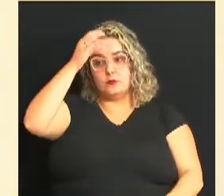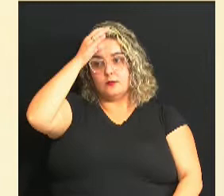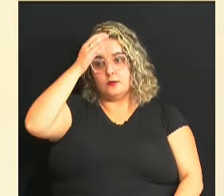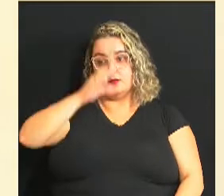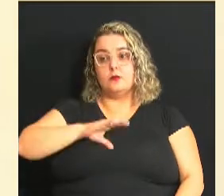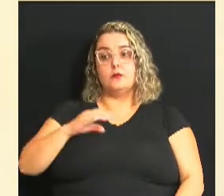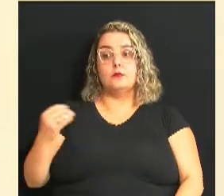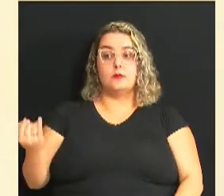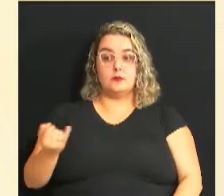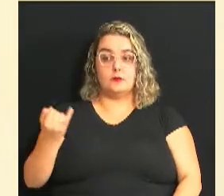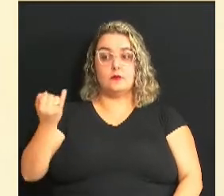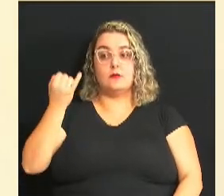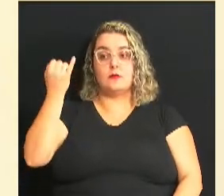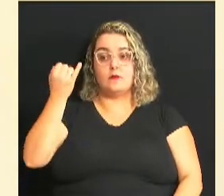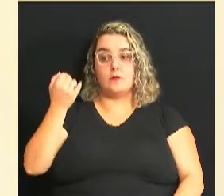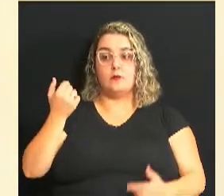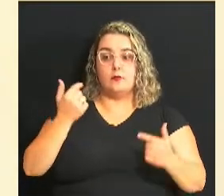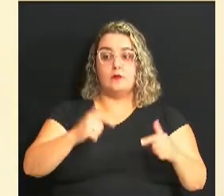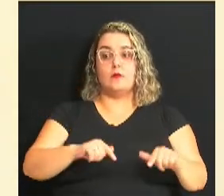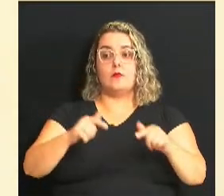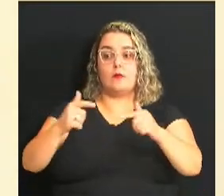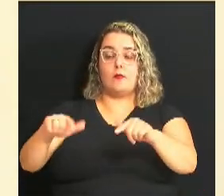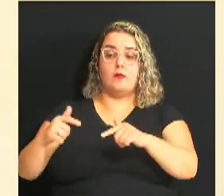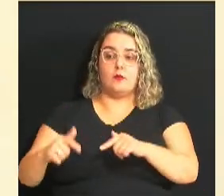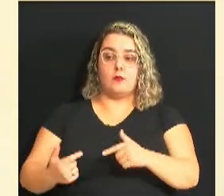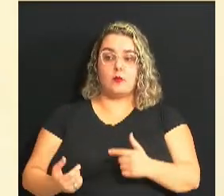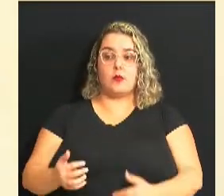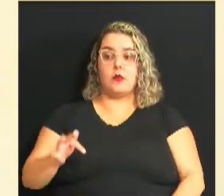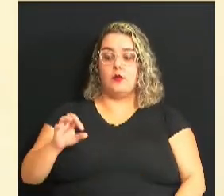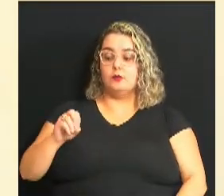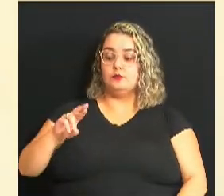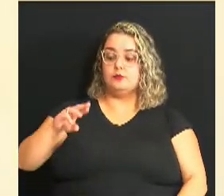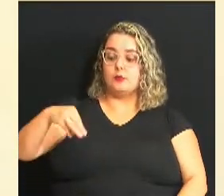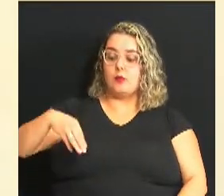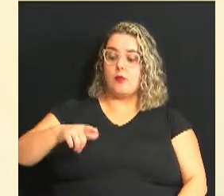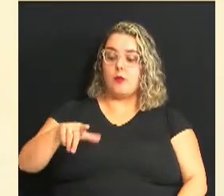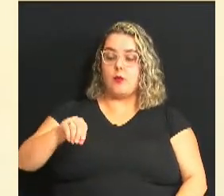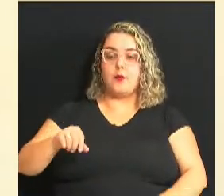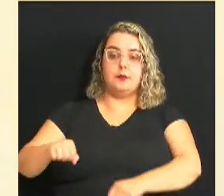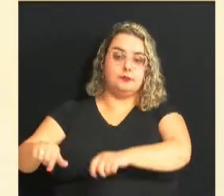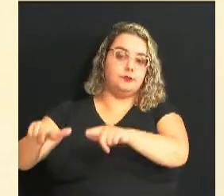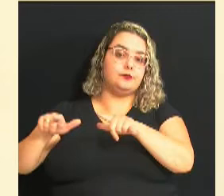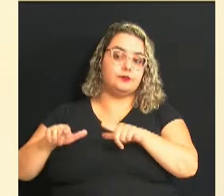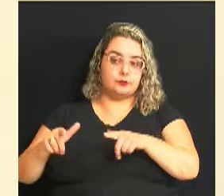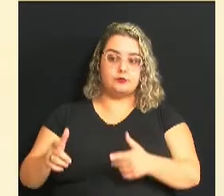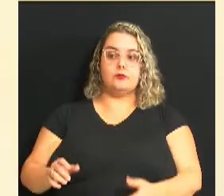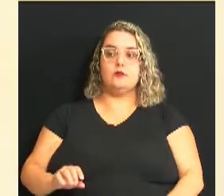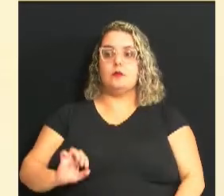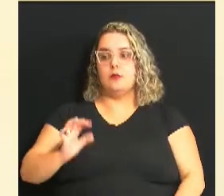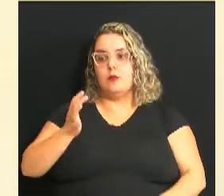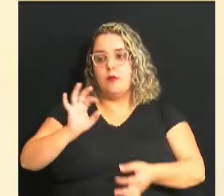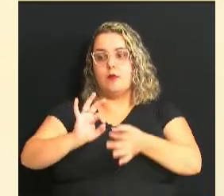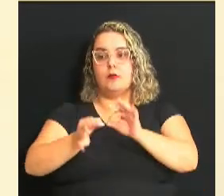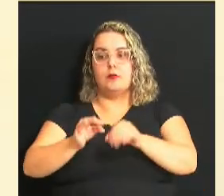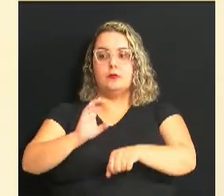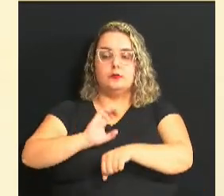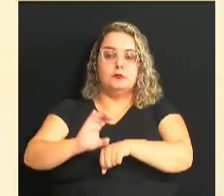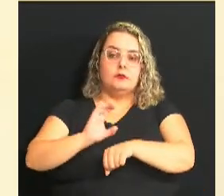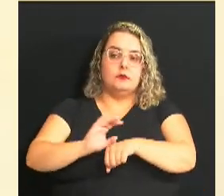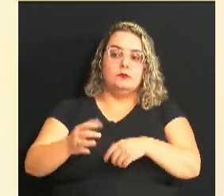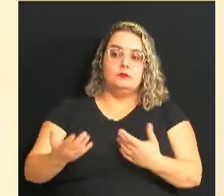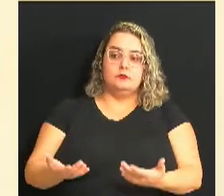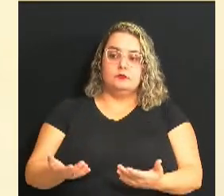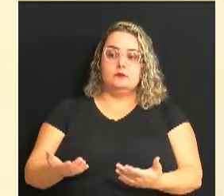importante. São espaços de formação, como o Gabriel citou. Muitas vezes é ali que acontecem oficinas, cursos, que acabam sendo